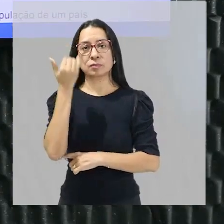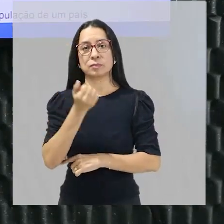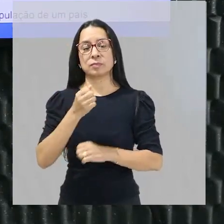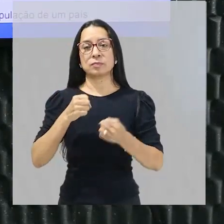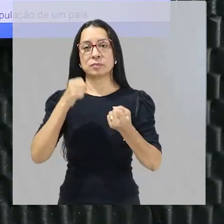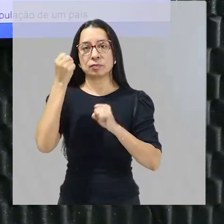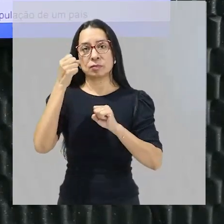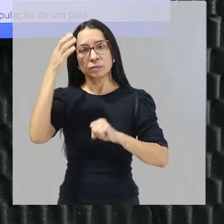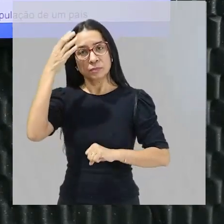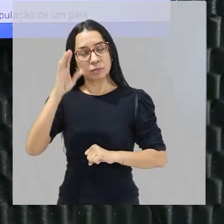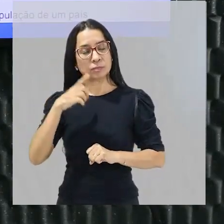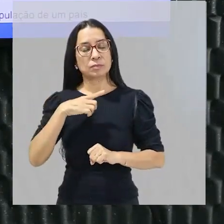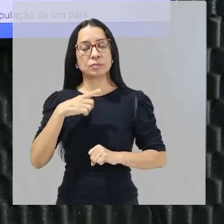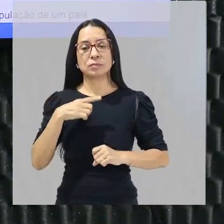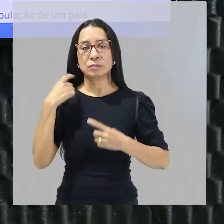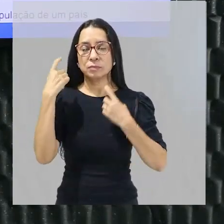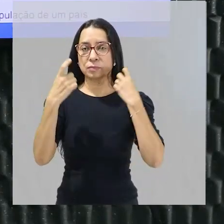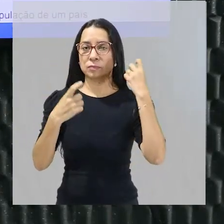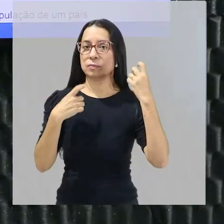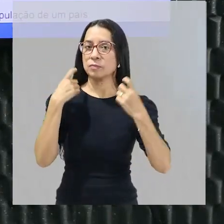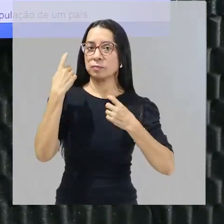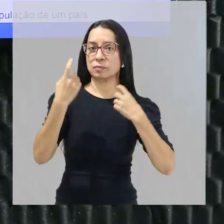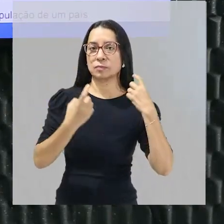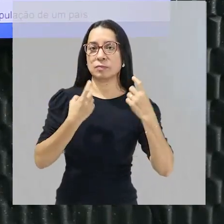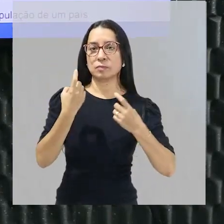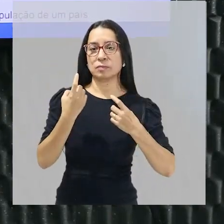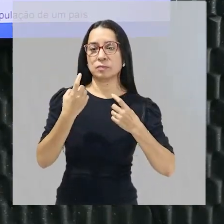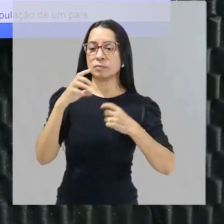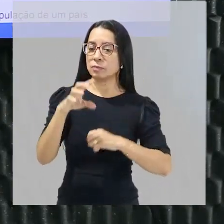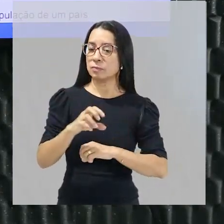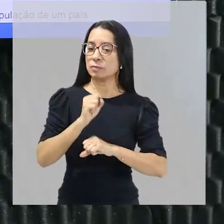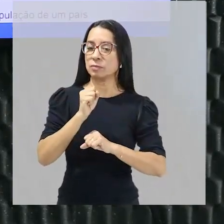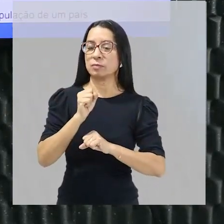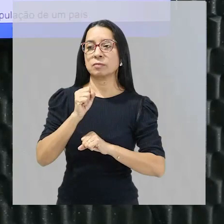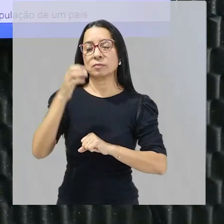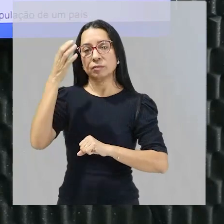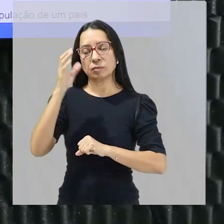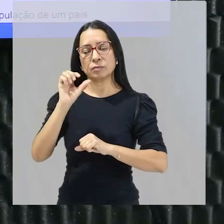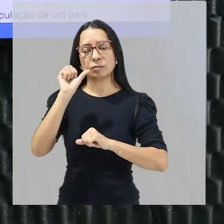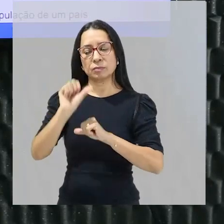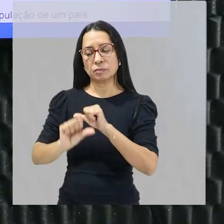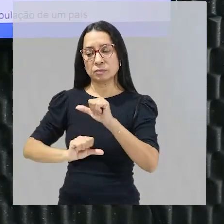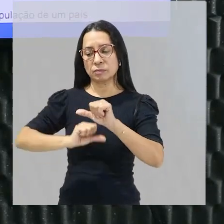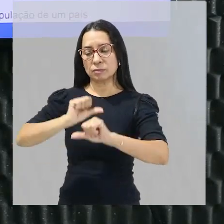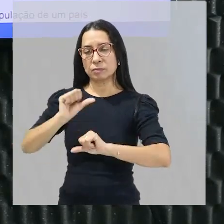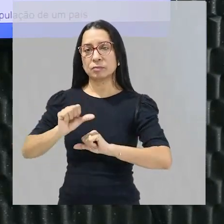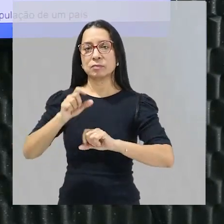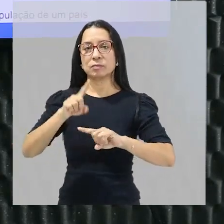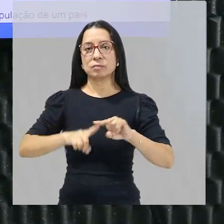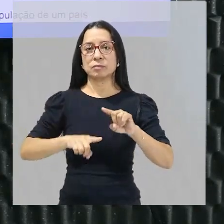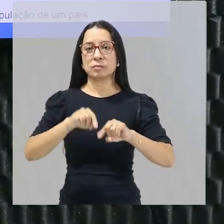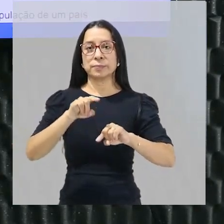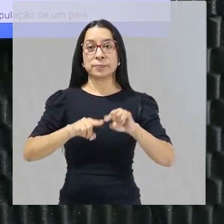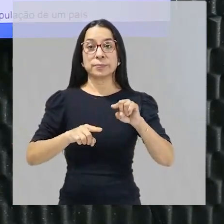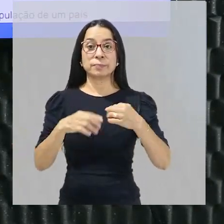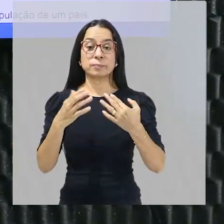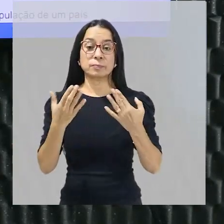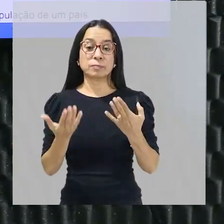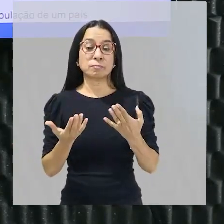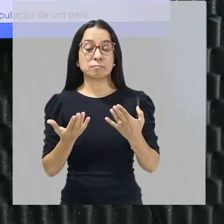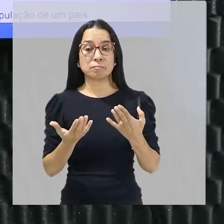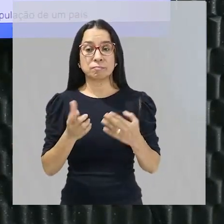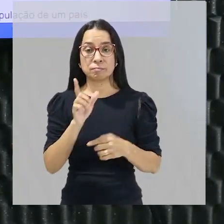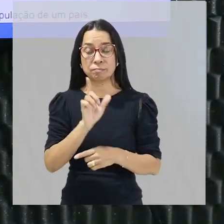indústria cultural ela tem uma preocupação. Pegar a cultura e transformar em mercadoria. E aí, qual seria a lógica?